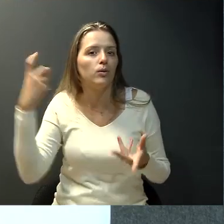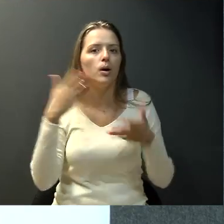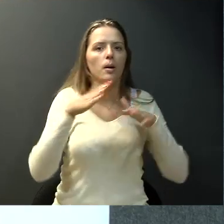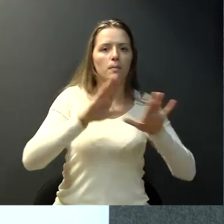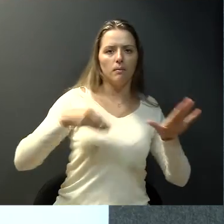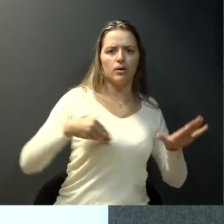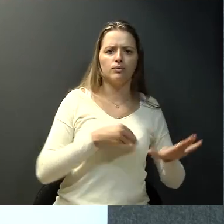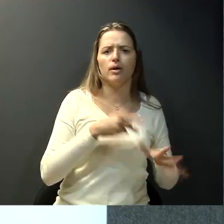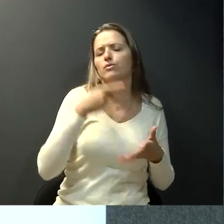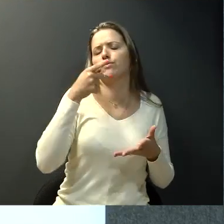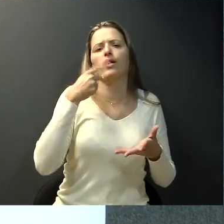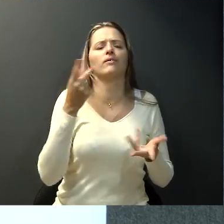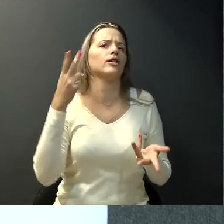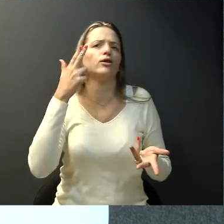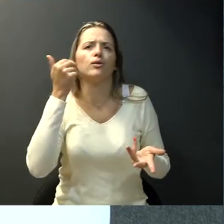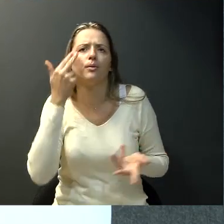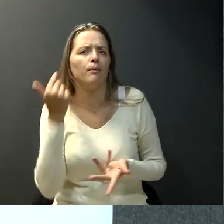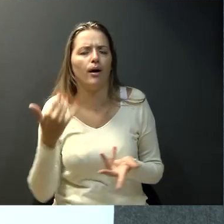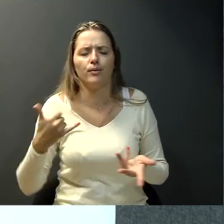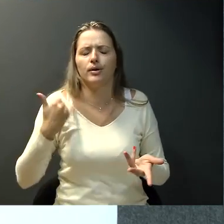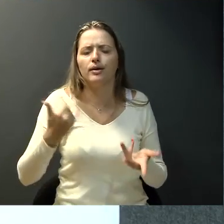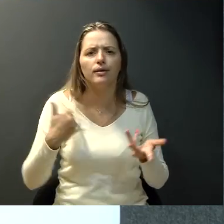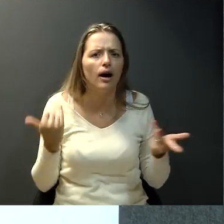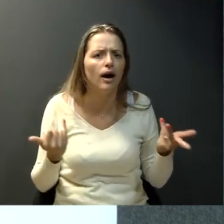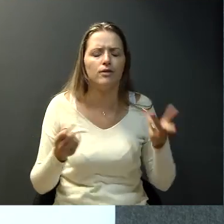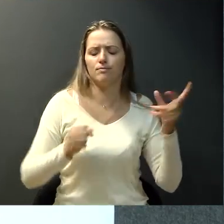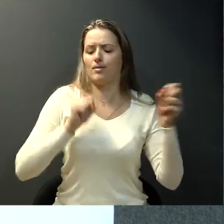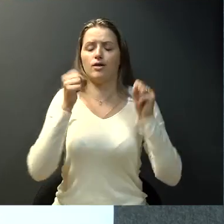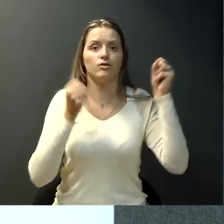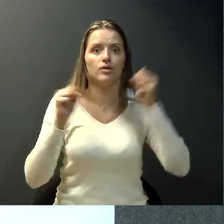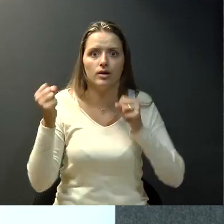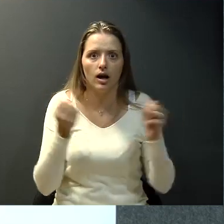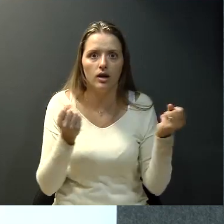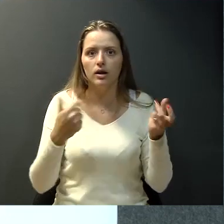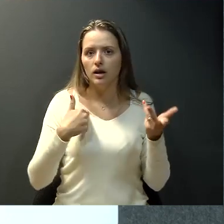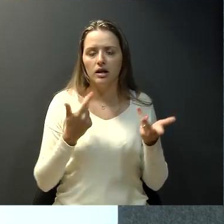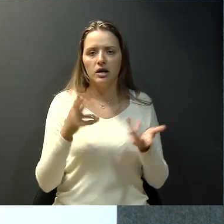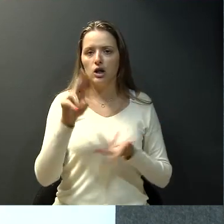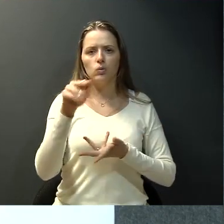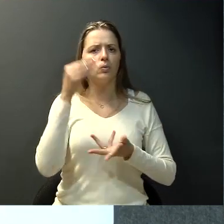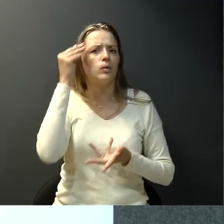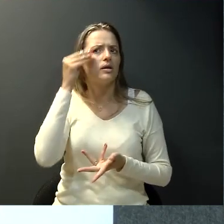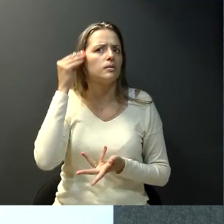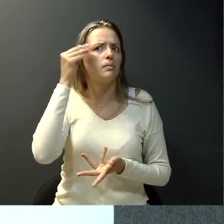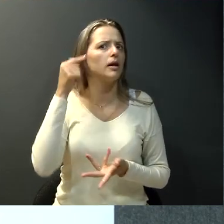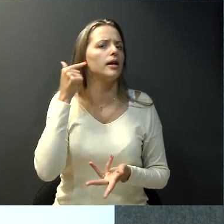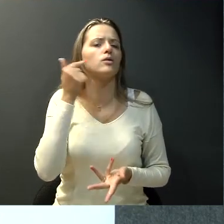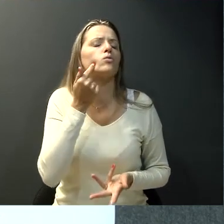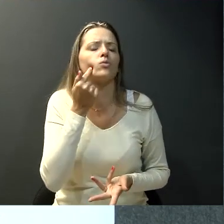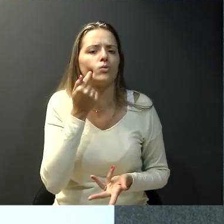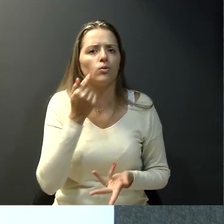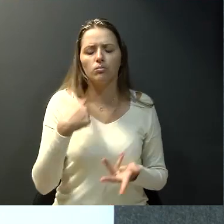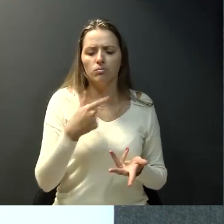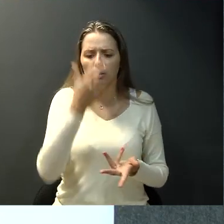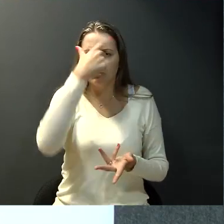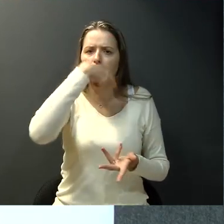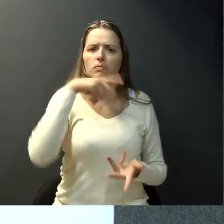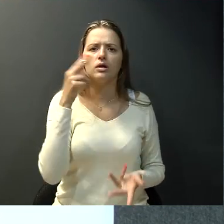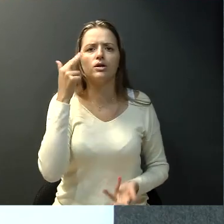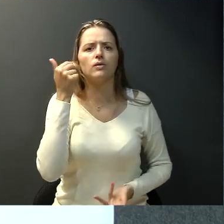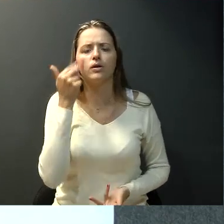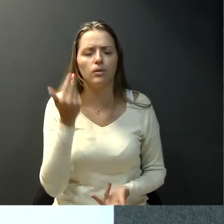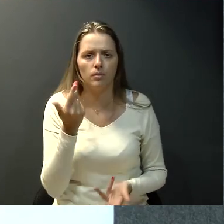muito ativo, que era normal isso da idade. E eu, como nunca tinha tido experiência na área da surdez, achava que até era